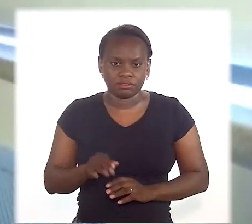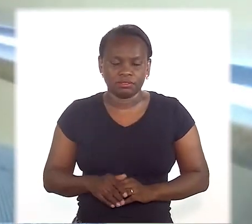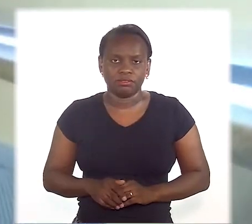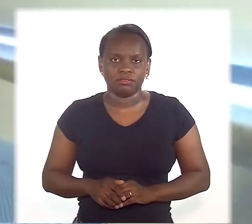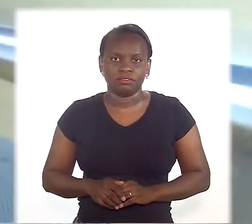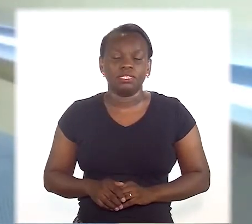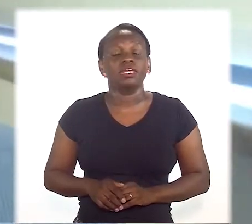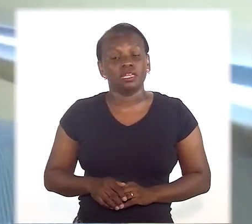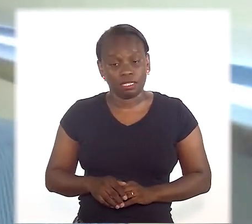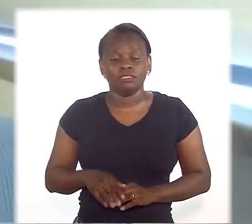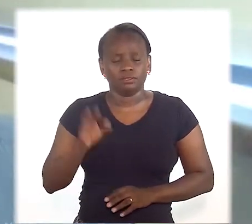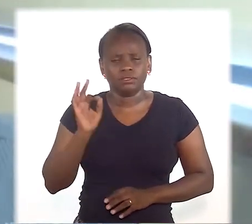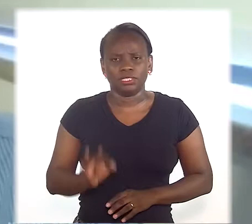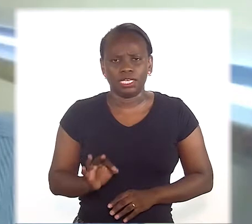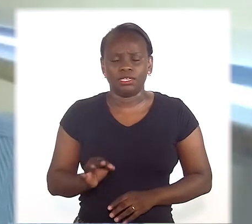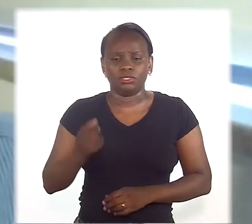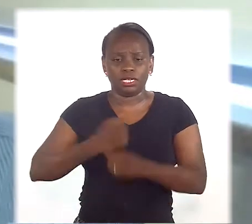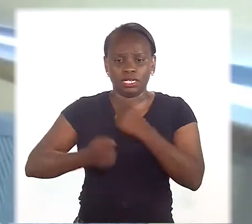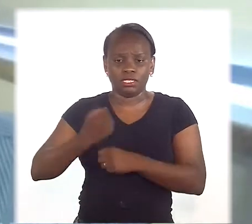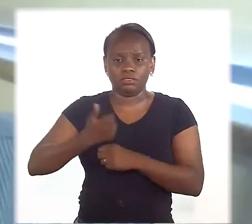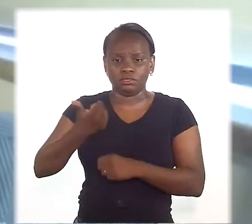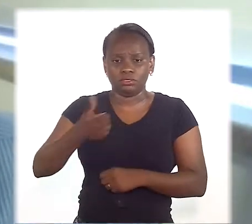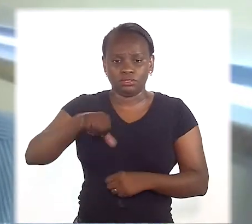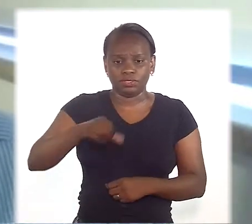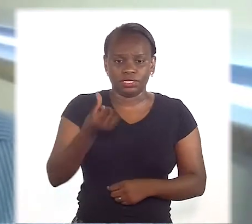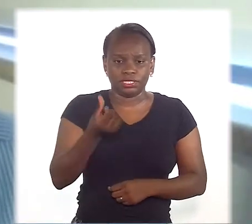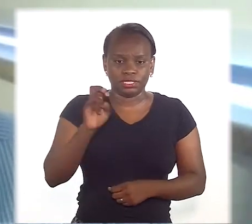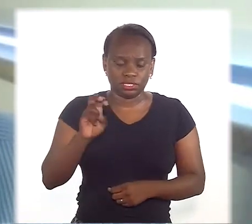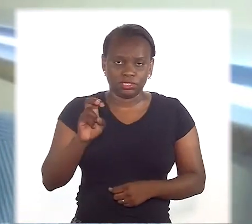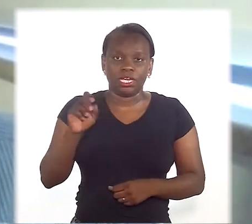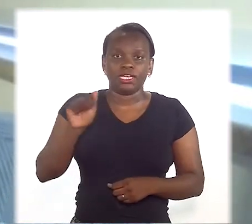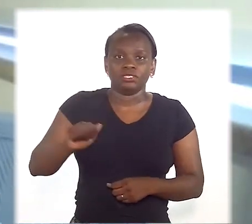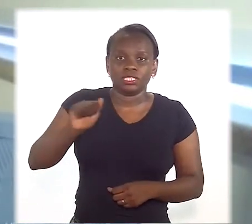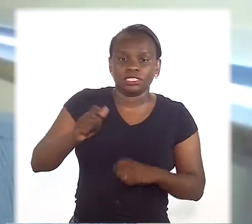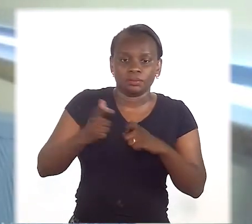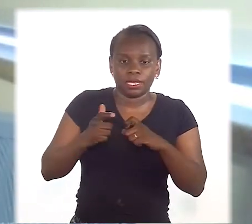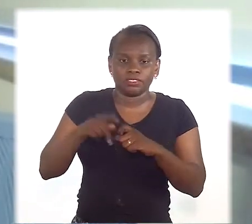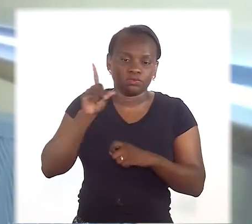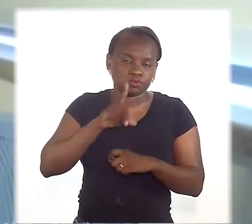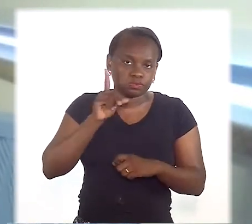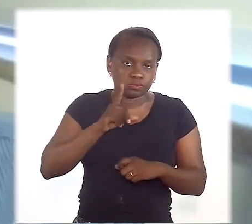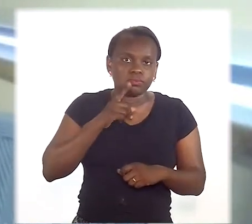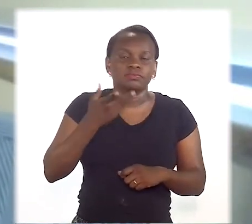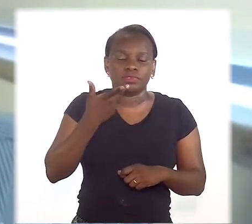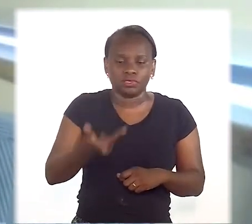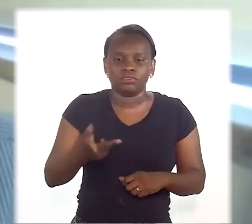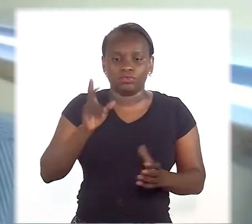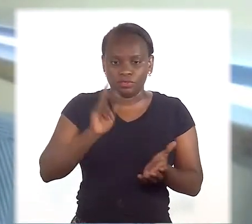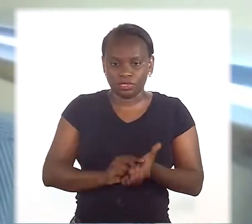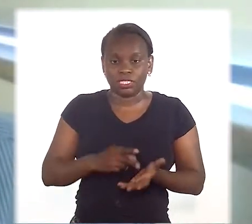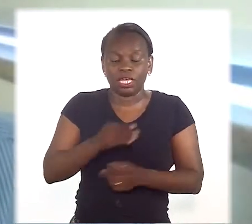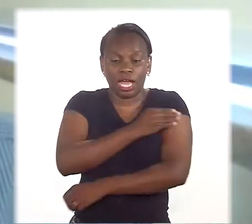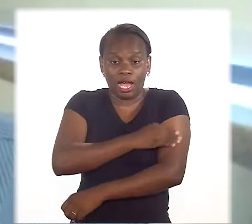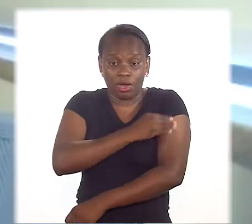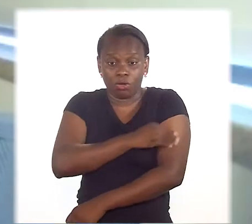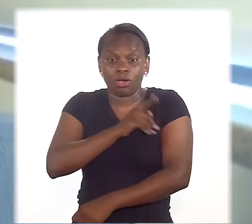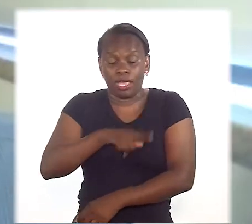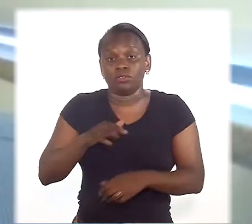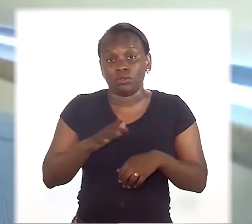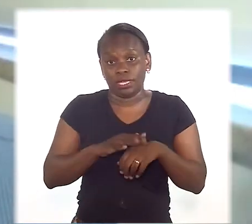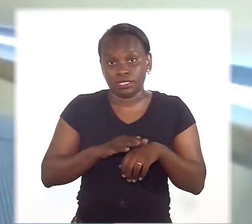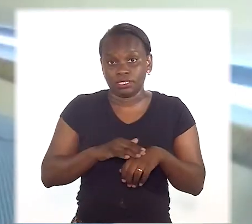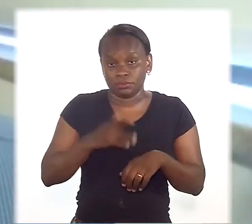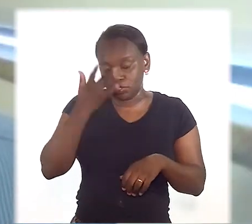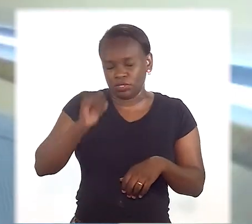isso? É certíssimo. Em 1965, a Associação Médica Americana reconheceu, por exemplo, o alcoolismo como sendo